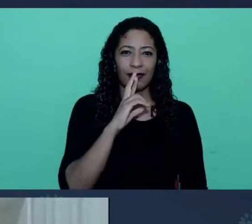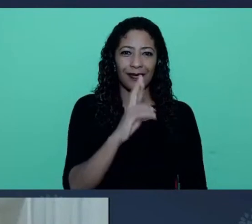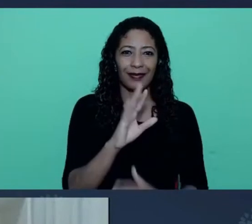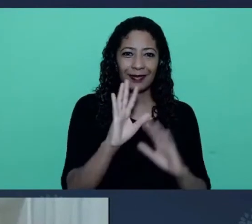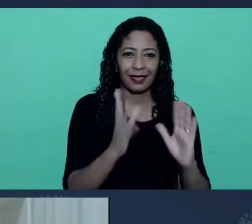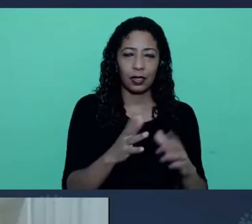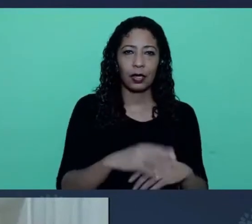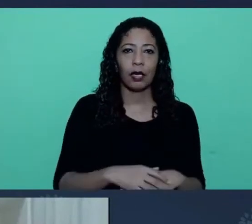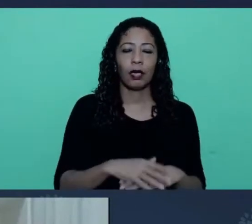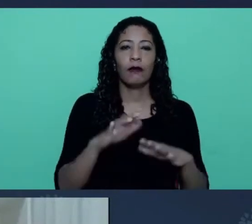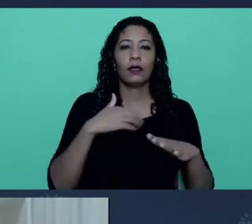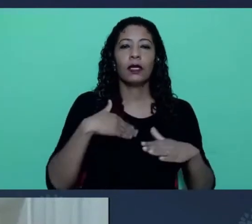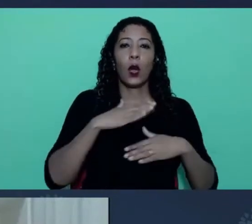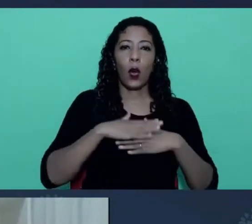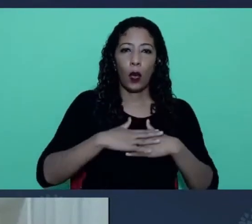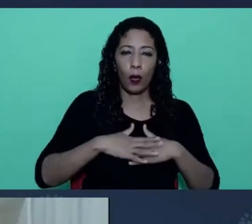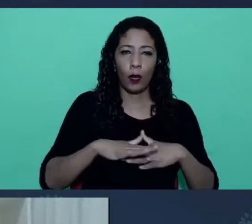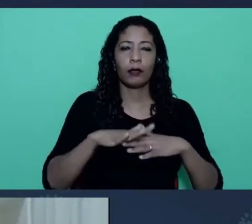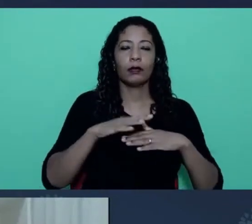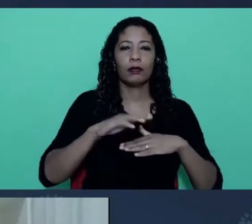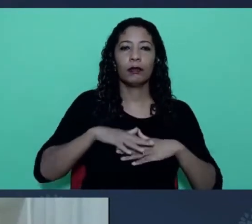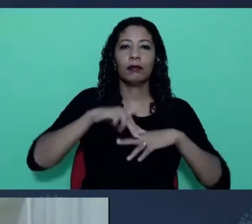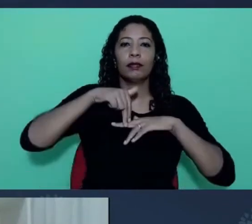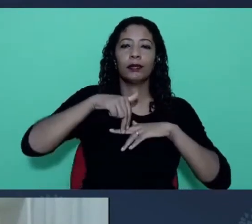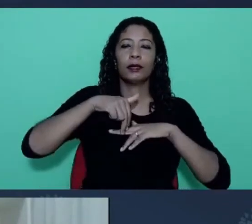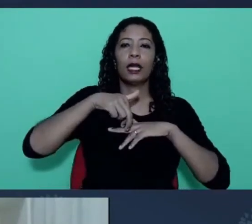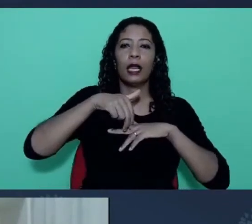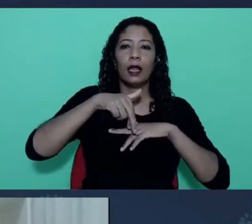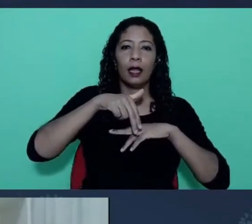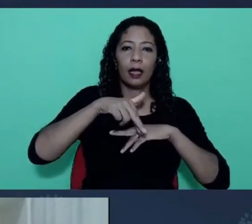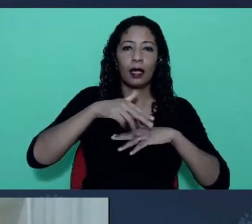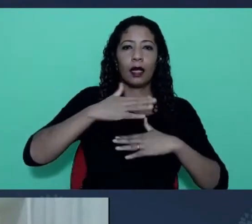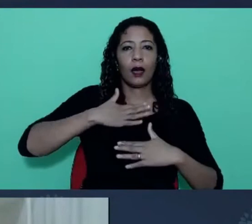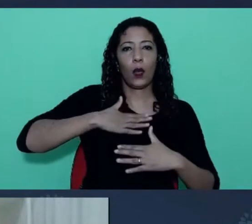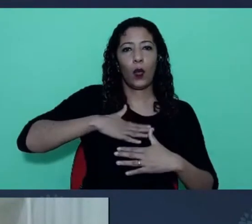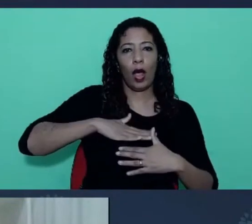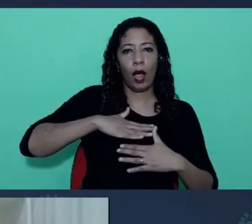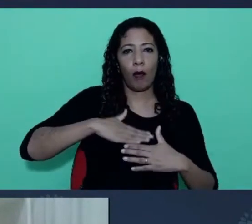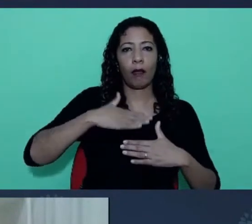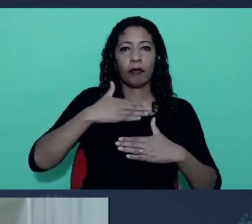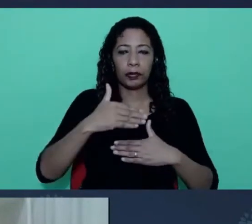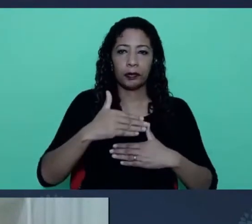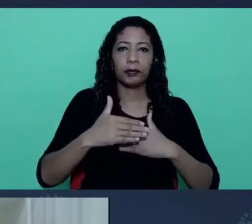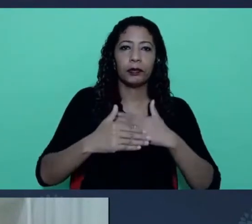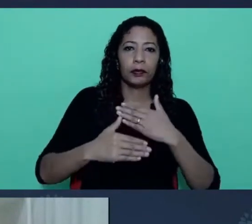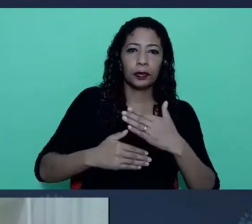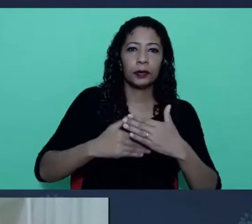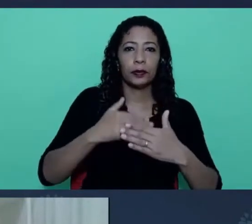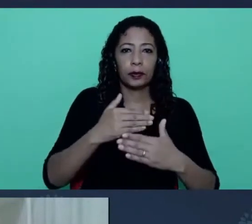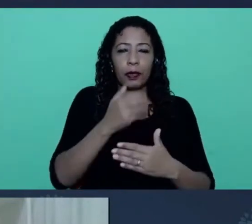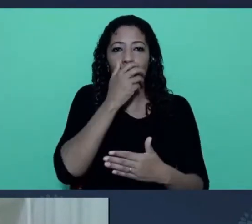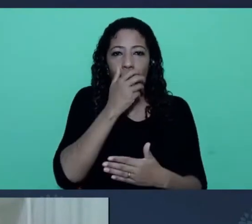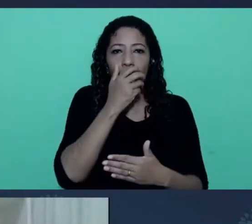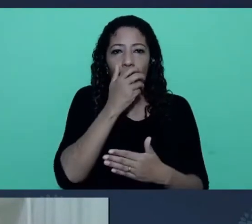você fizer um aquecimento bem lento, talvez diminua essa tua transição aí de tosse no início